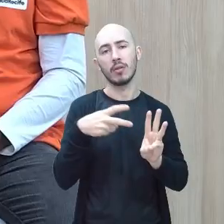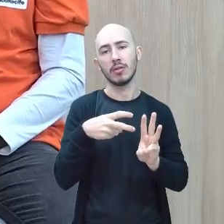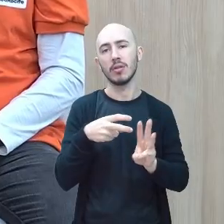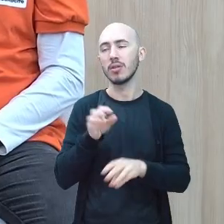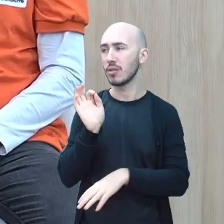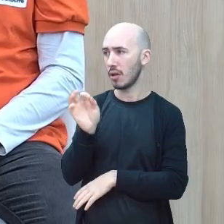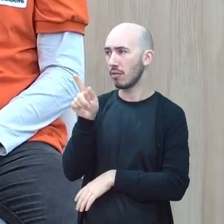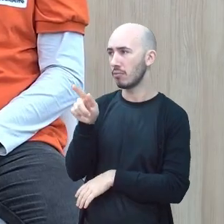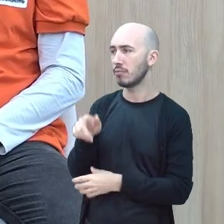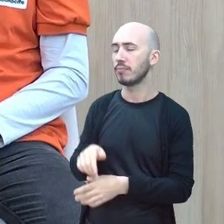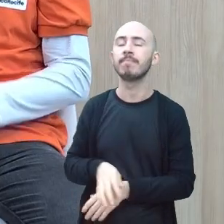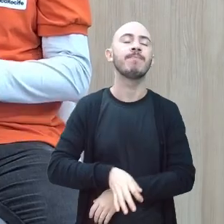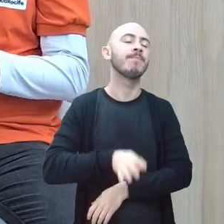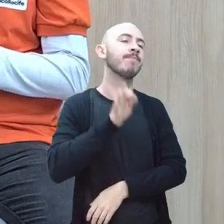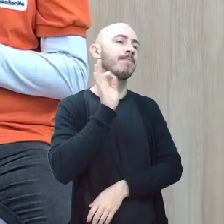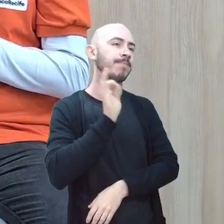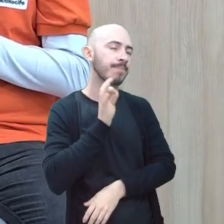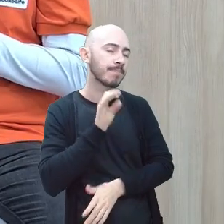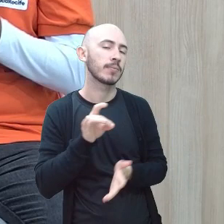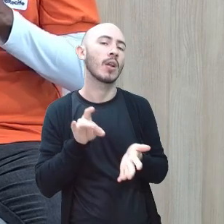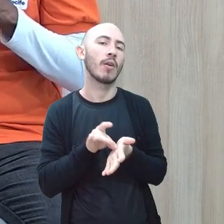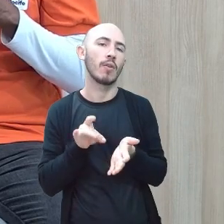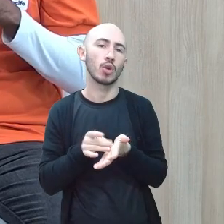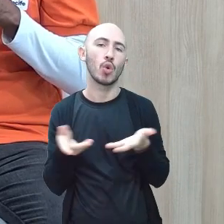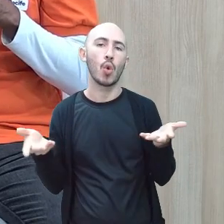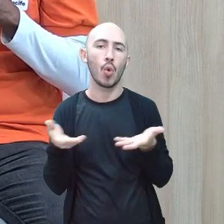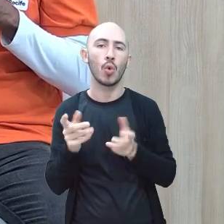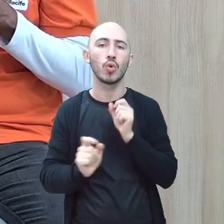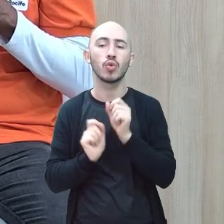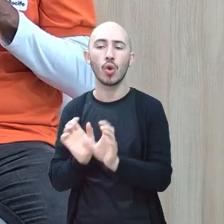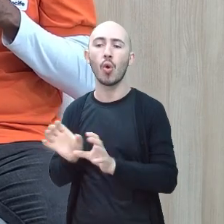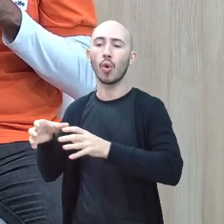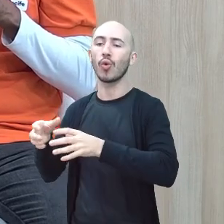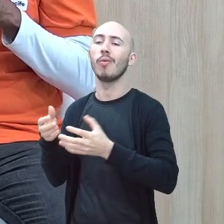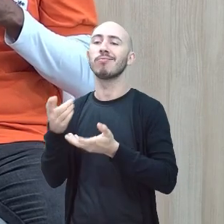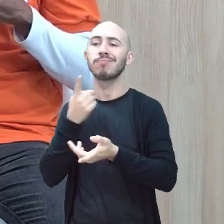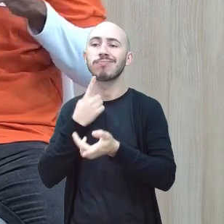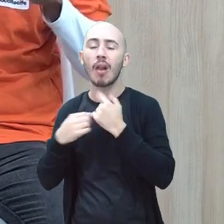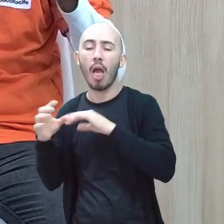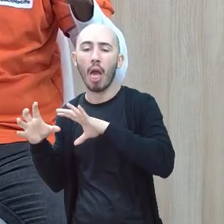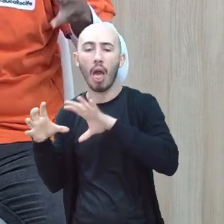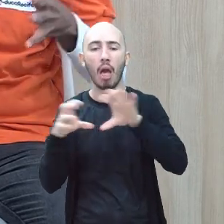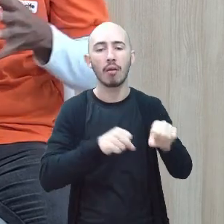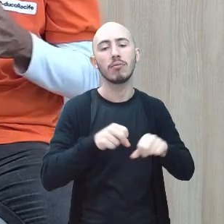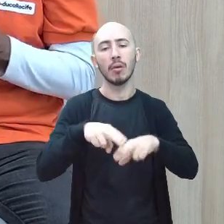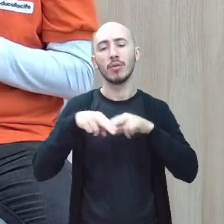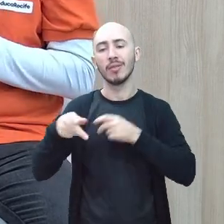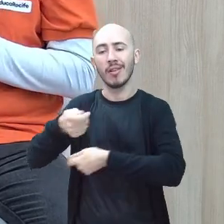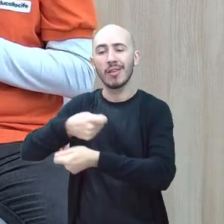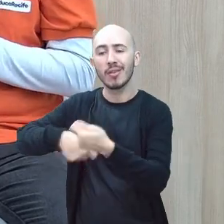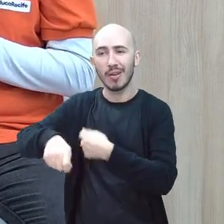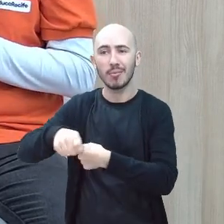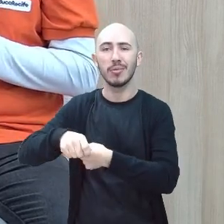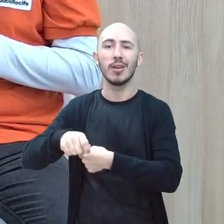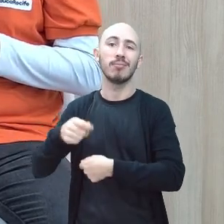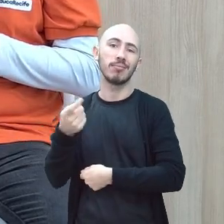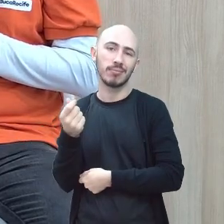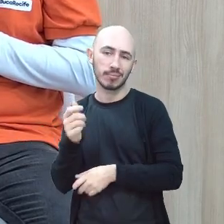verdade. Hoje os poceiros ainda realmente também que invadem as terras indígenas